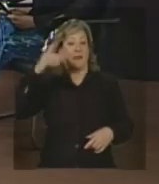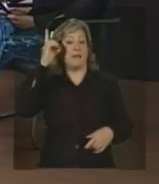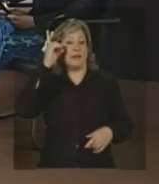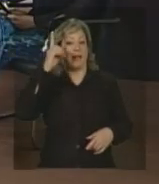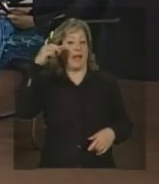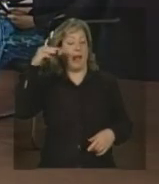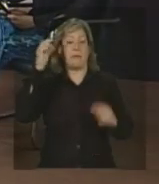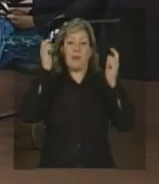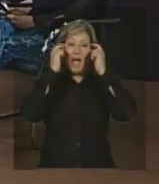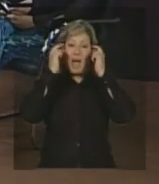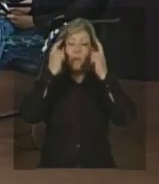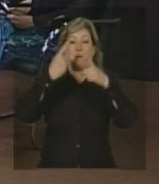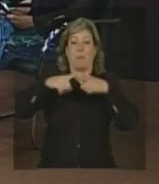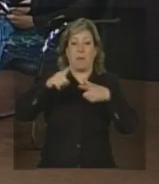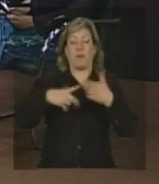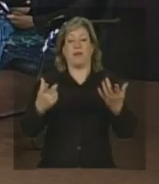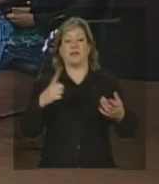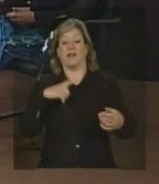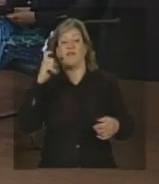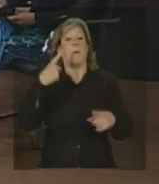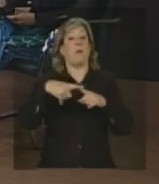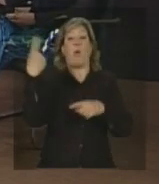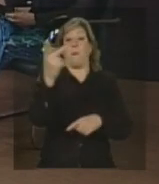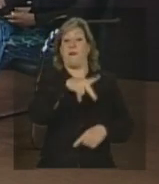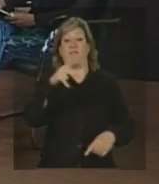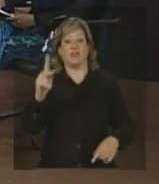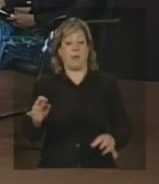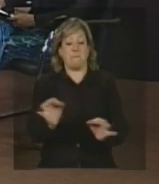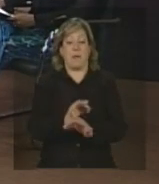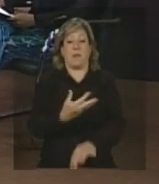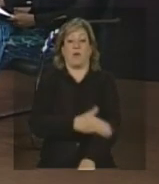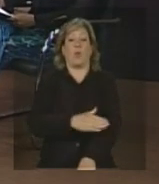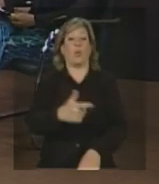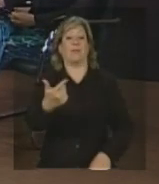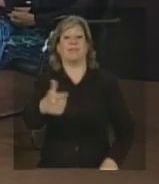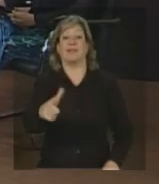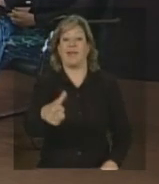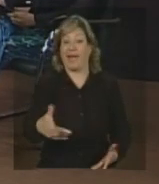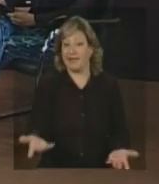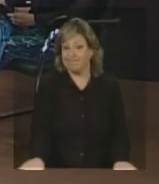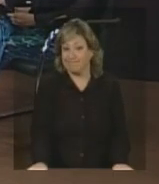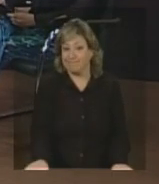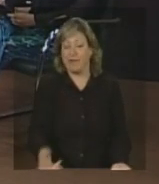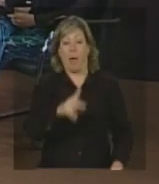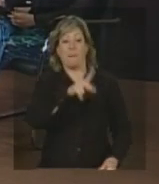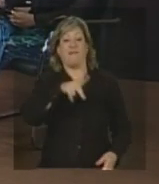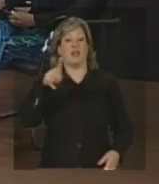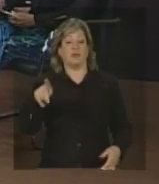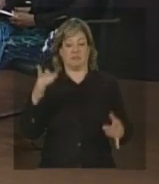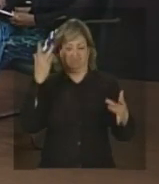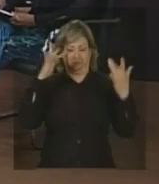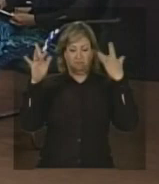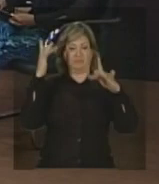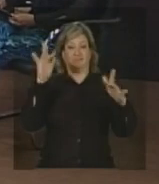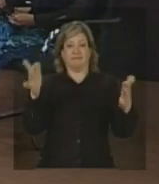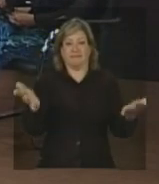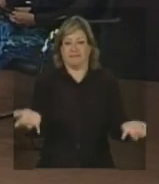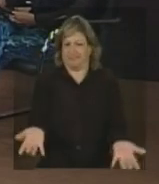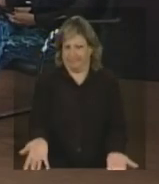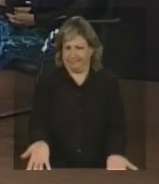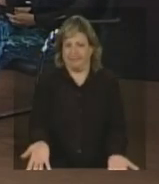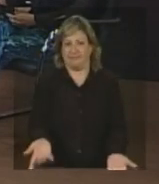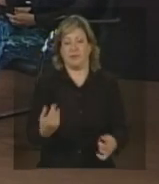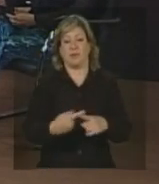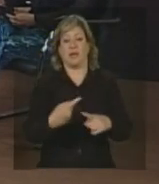mais difícil, por causa do preparo dos professores, né, da falta de qualificação, talvez... Muitas sofrem maior, bullying quando já são